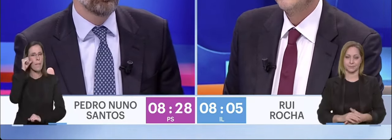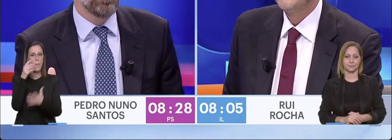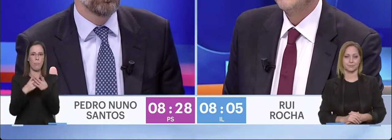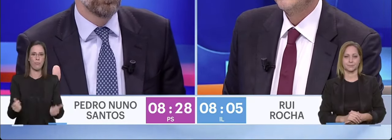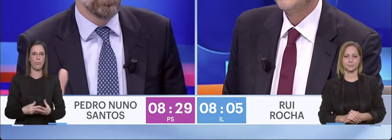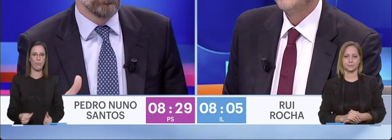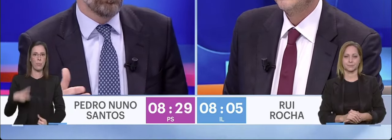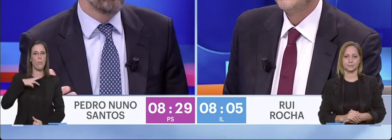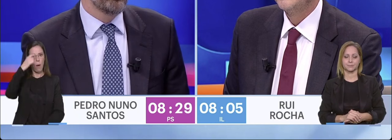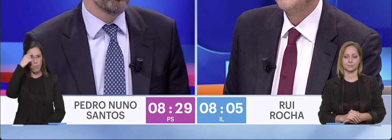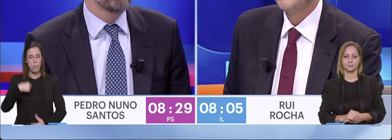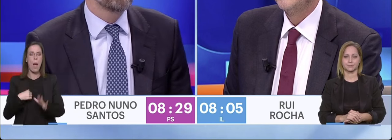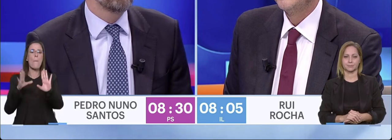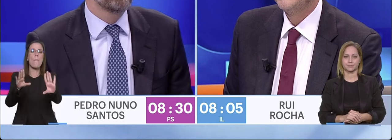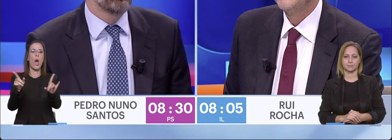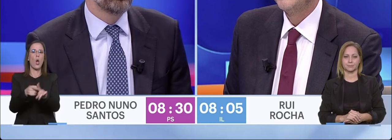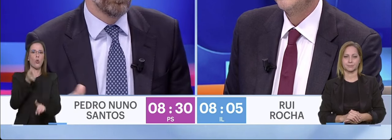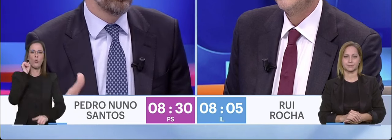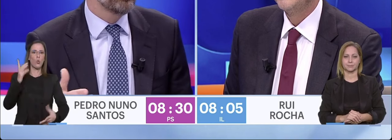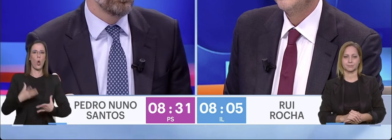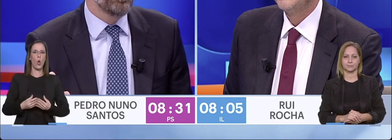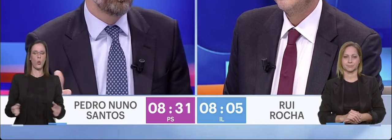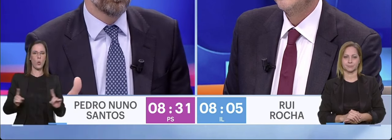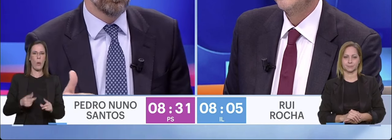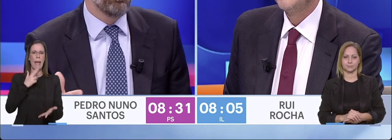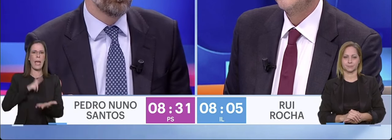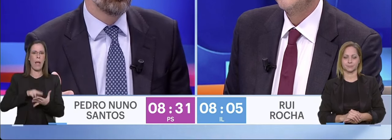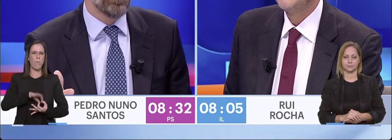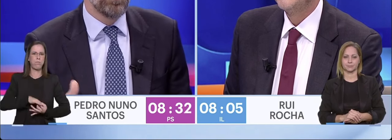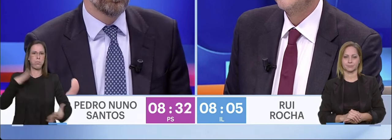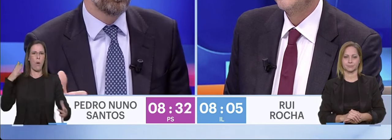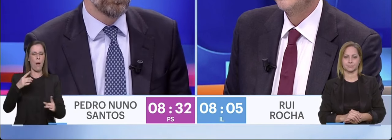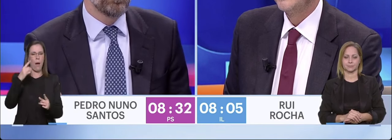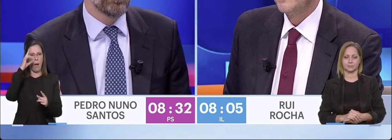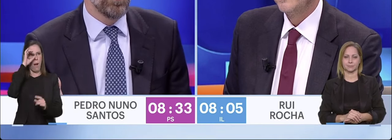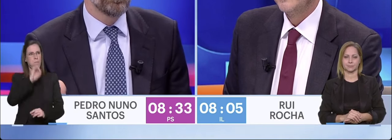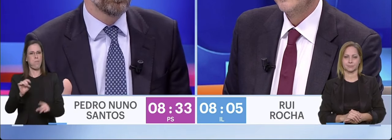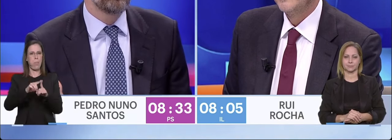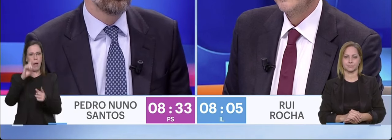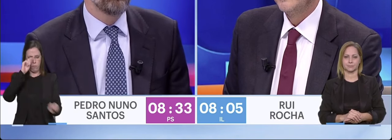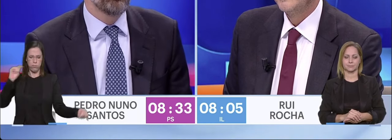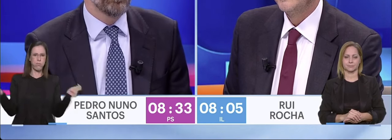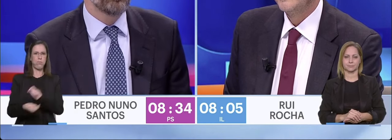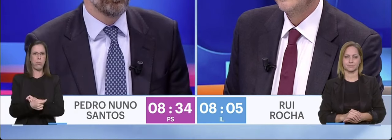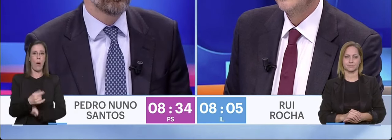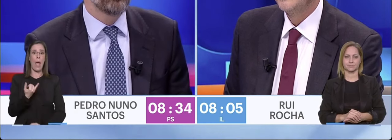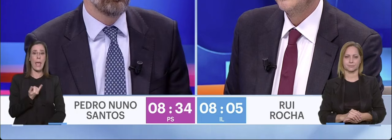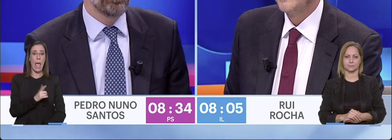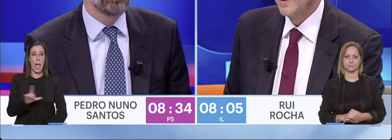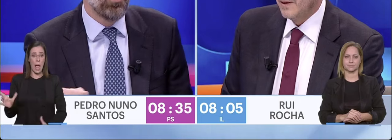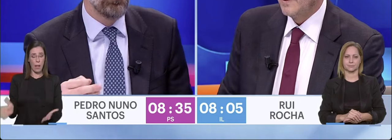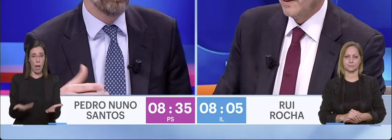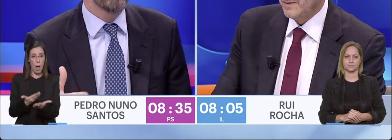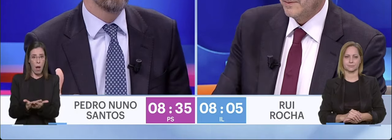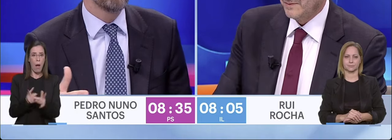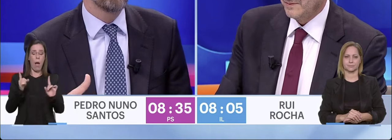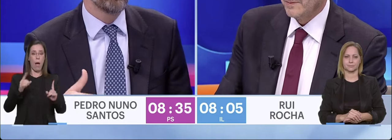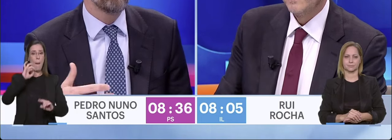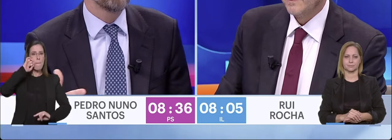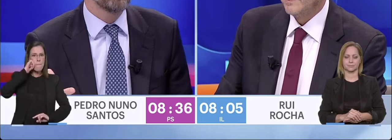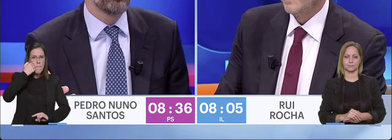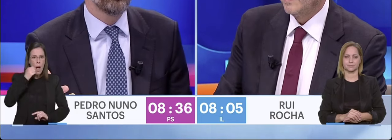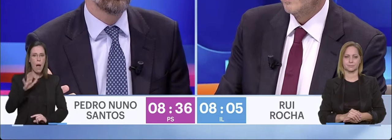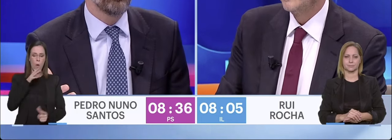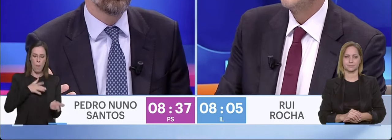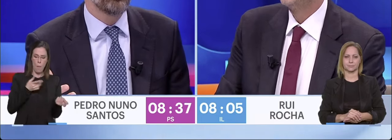resolver em Portugal agora não é com as soluções irrealistas aventur iras e radicais que a iniciativa Liberal tem para apresentar ao país punham em causa a